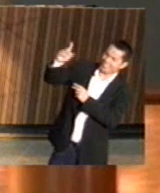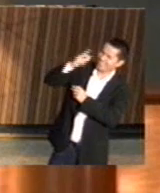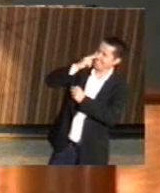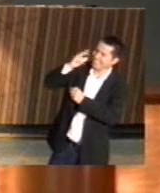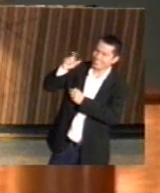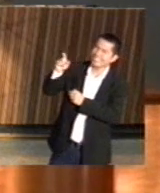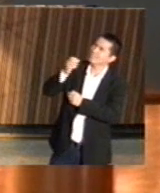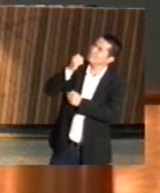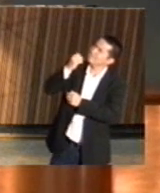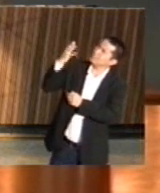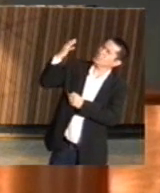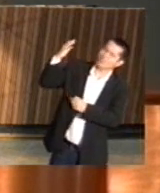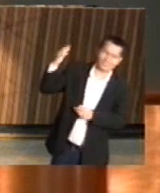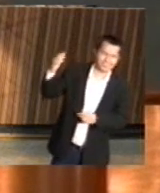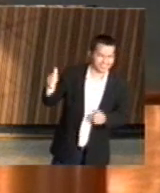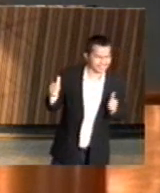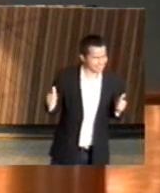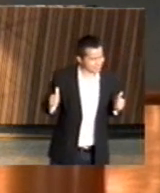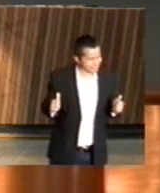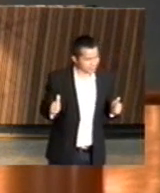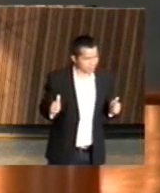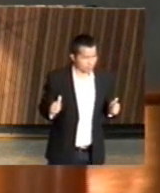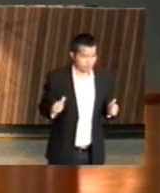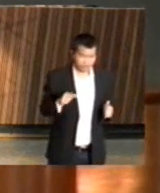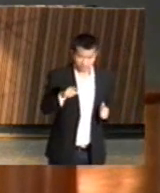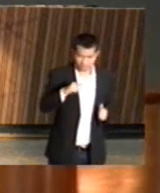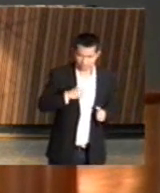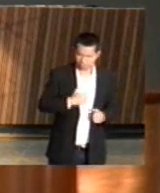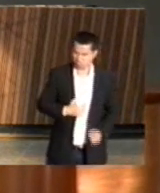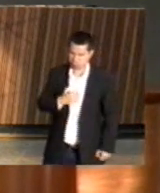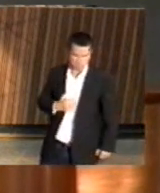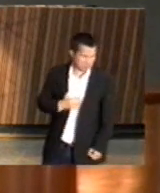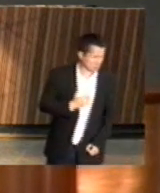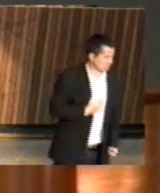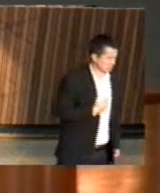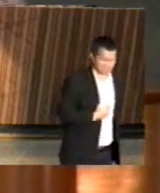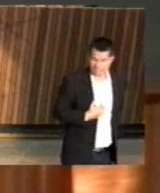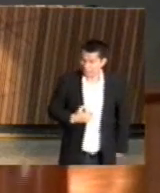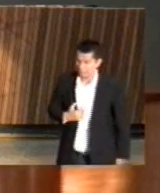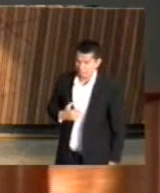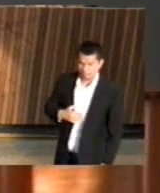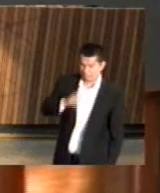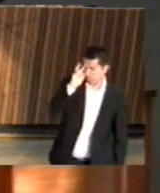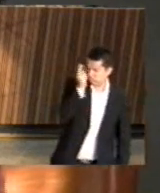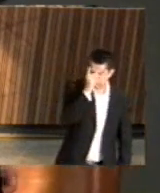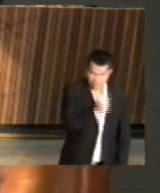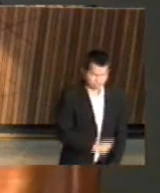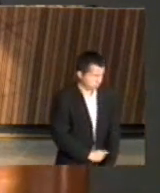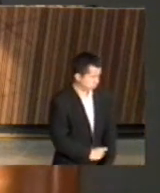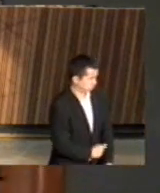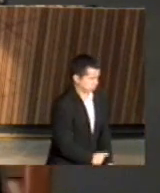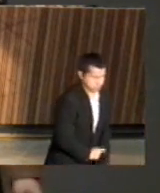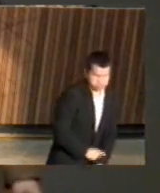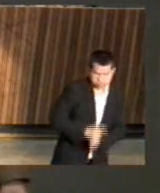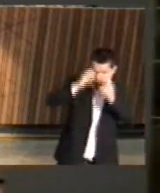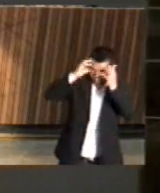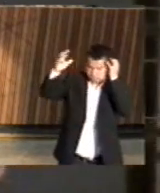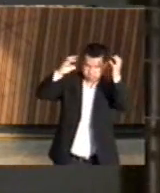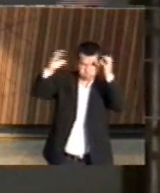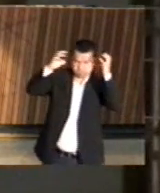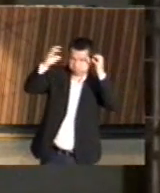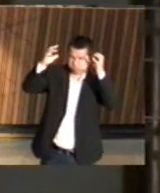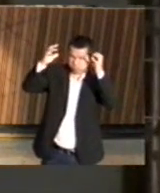Fiz plantão lá e não deu certo. E aí eu comecei a ficar muito bravo. E eu